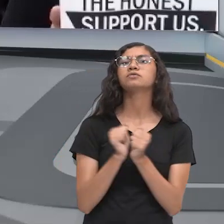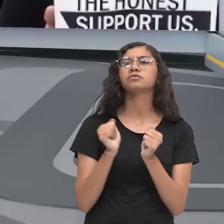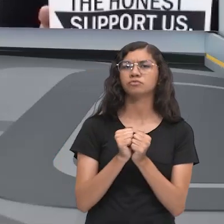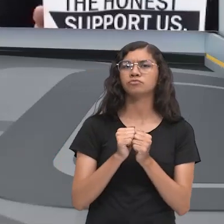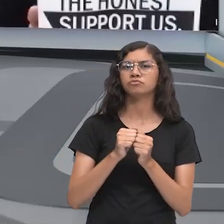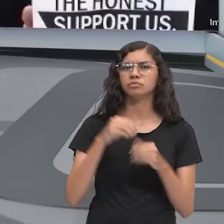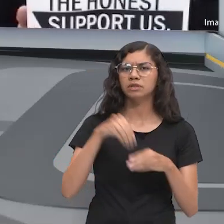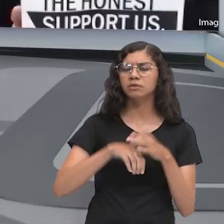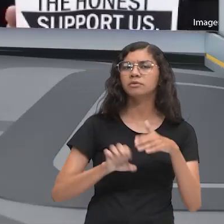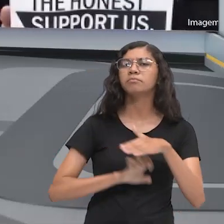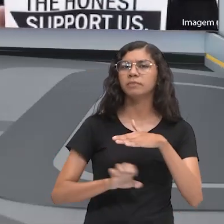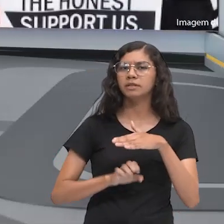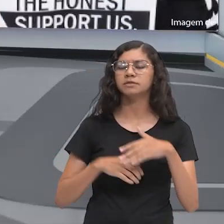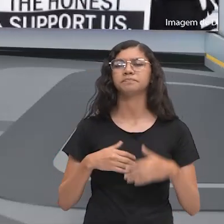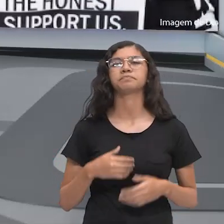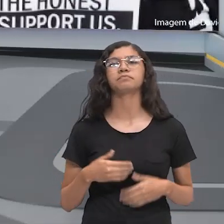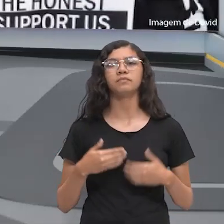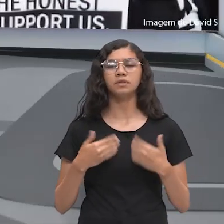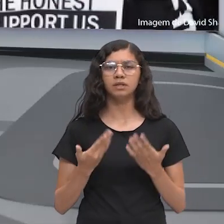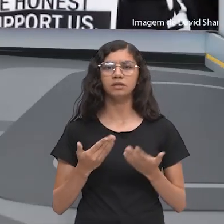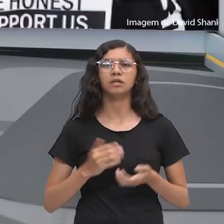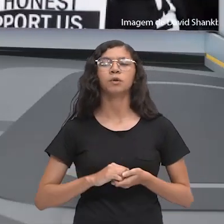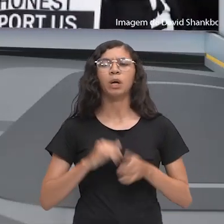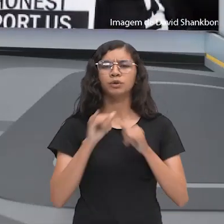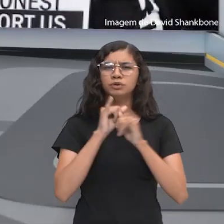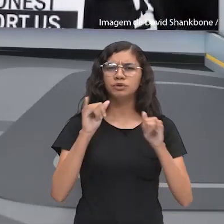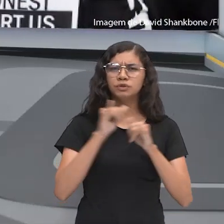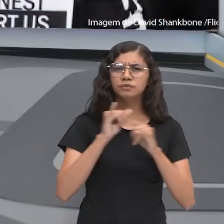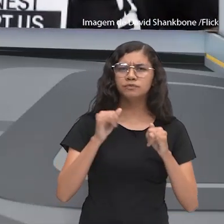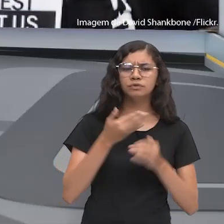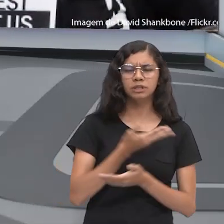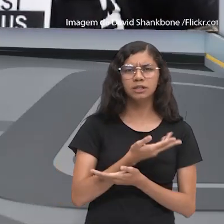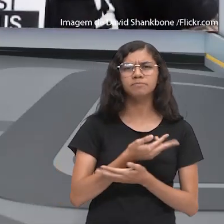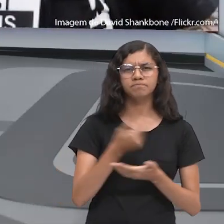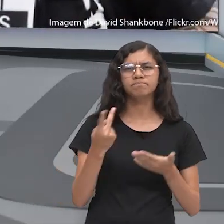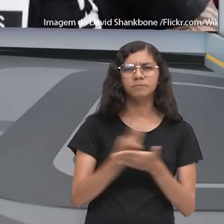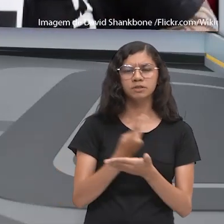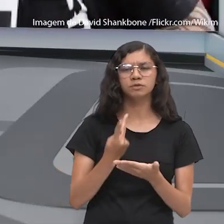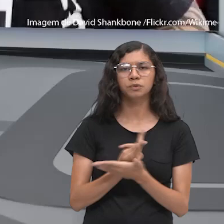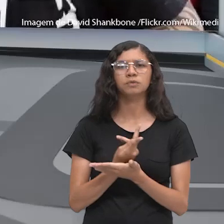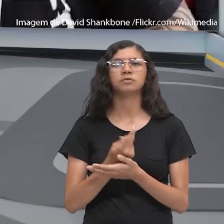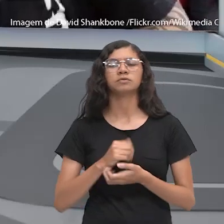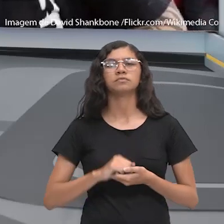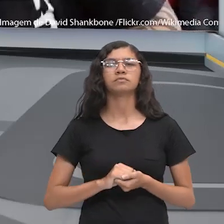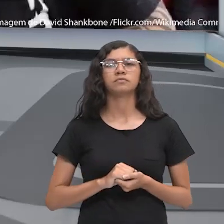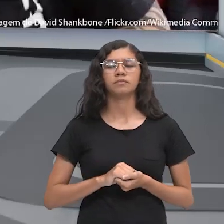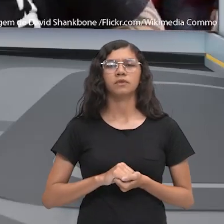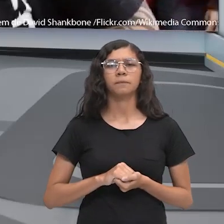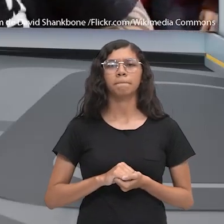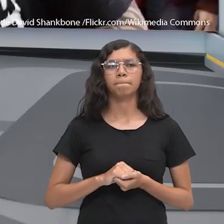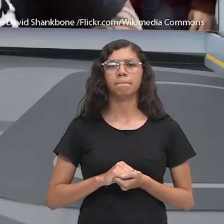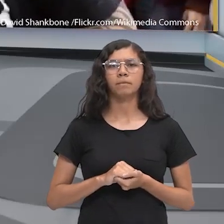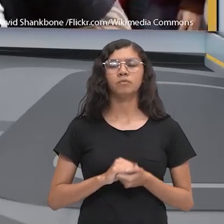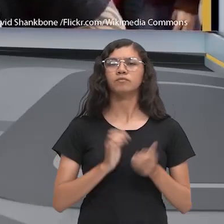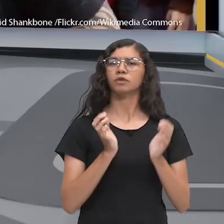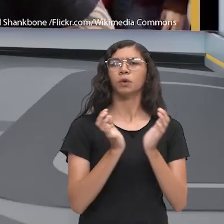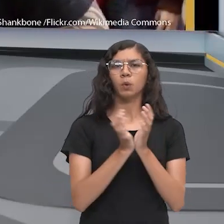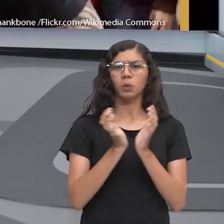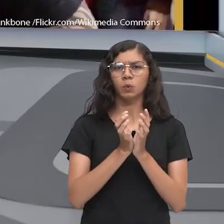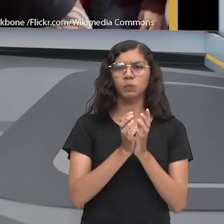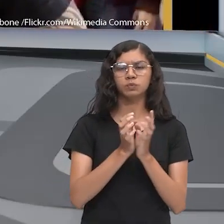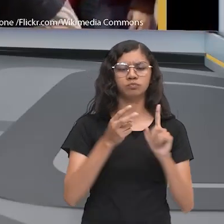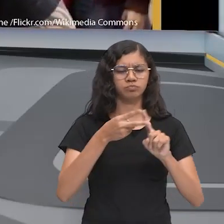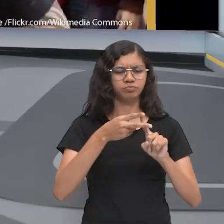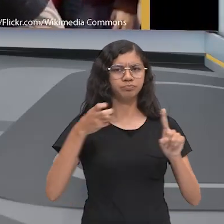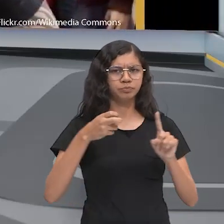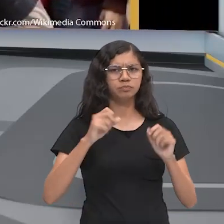promover ações como essas, que questionaram a confiança das pessoas no poder do Estado, grupos